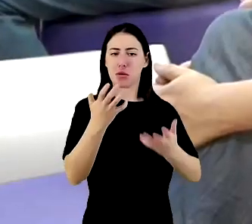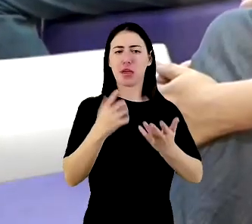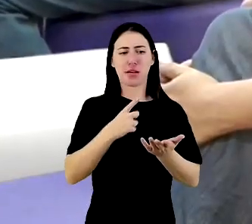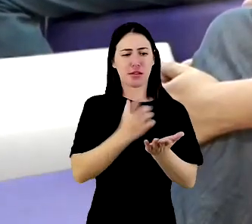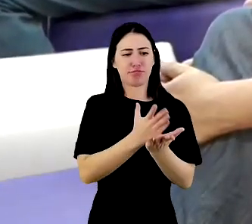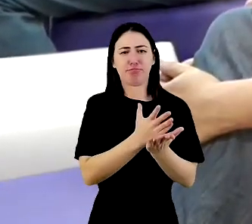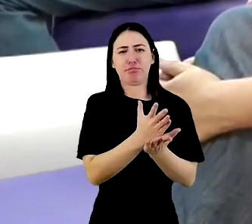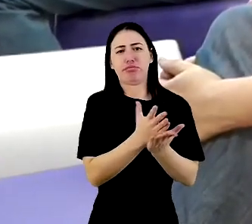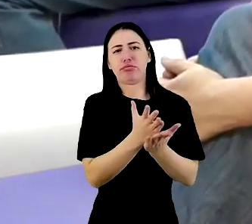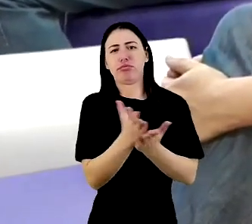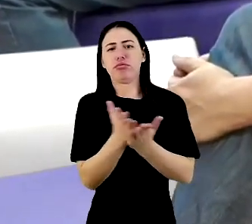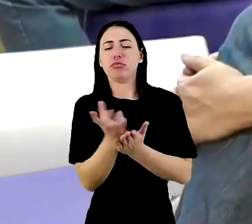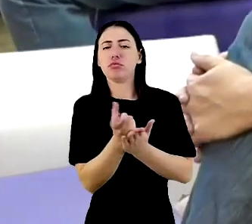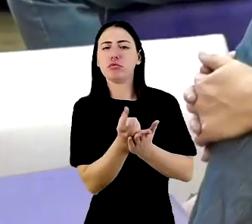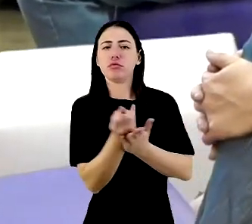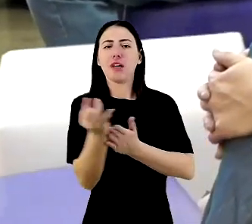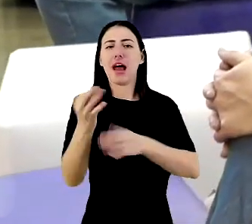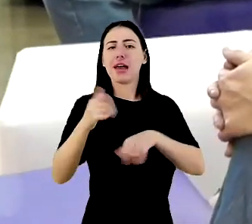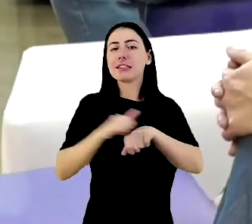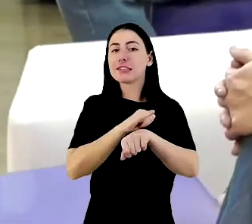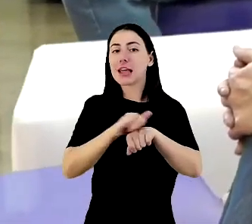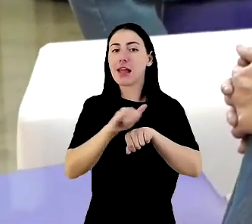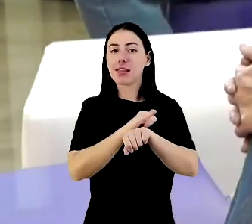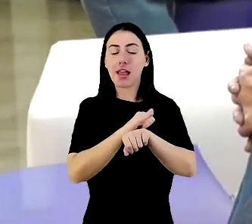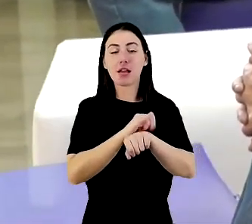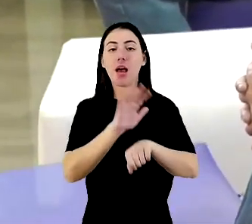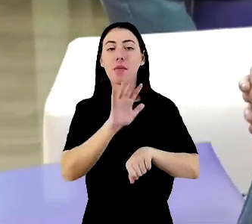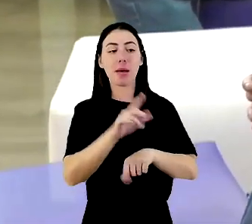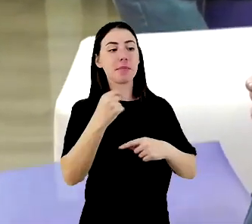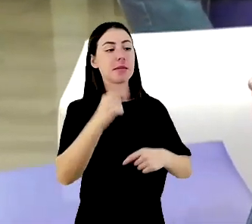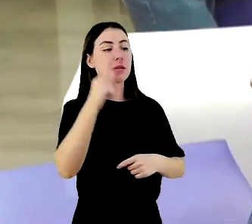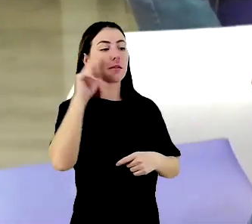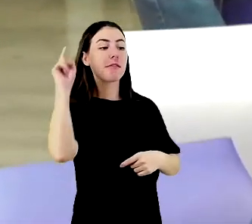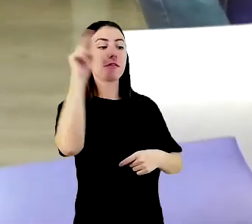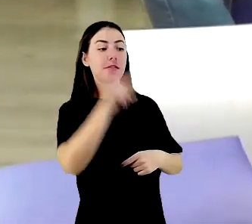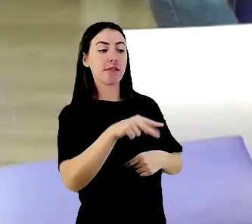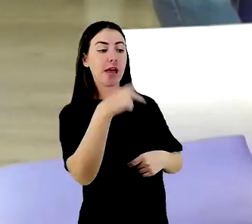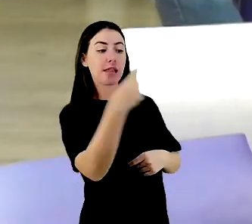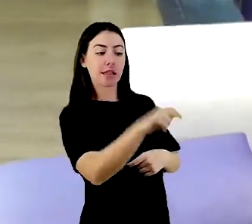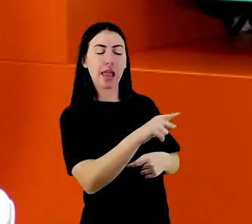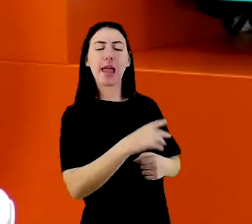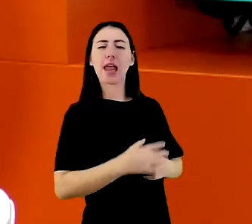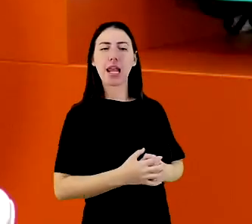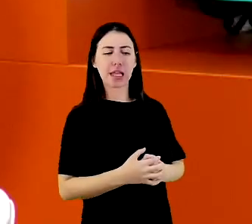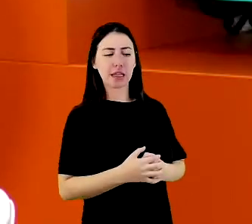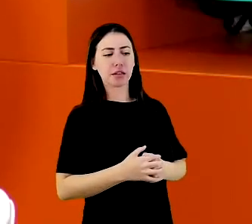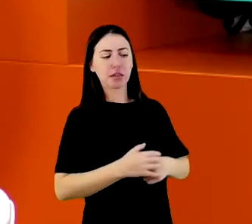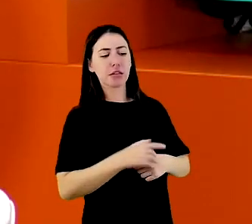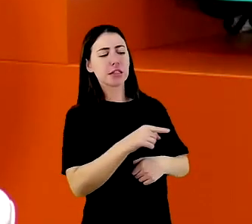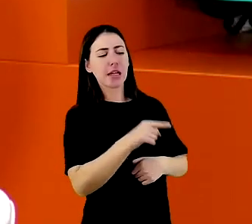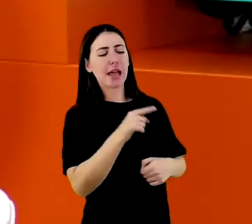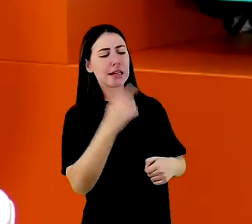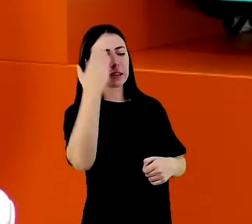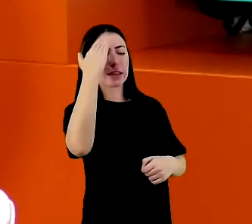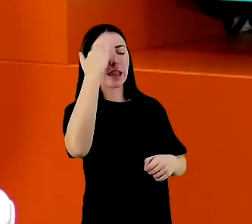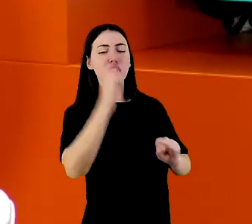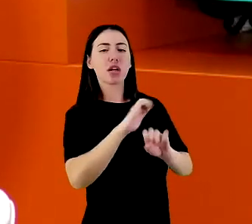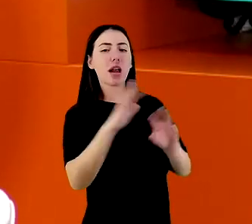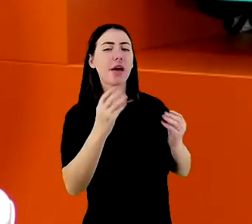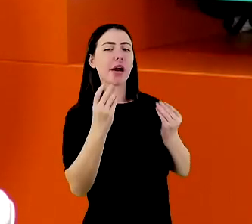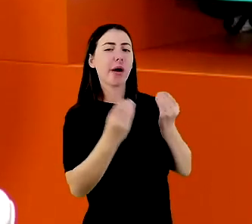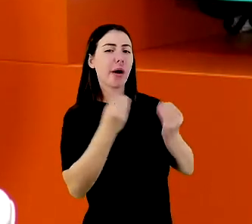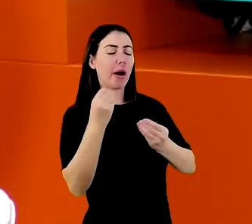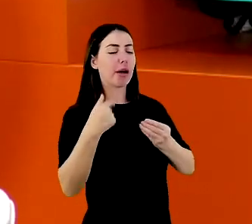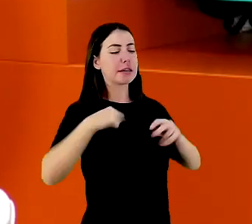a linguagem, de fato, que a geração X, Y, Z, W, lalala, me entende? Né? Primeiro, falar a língua